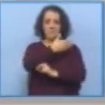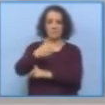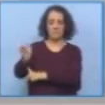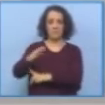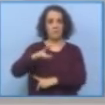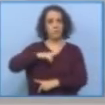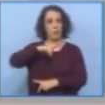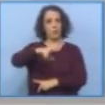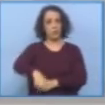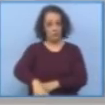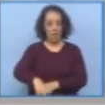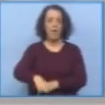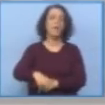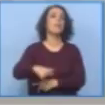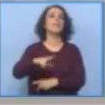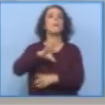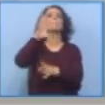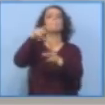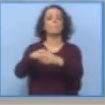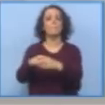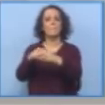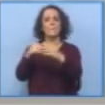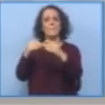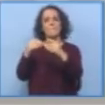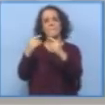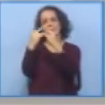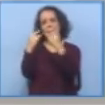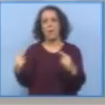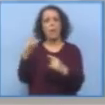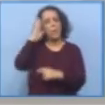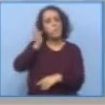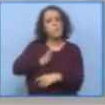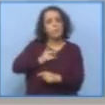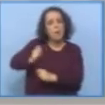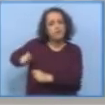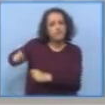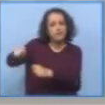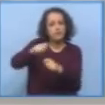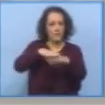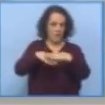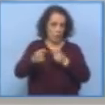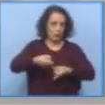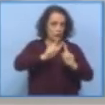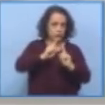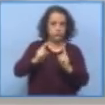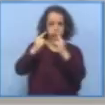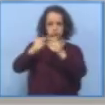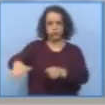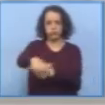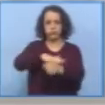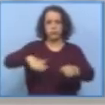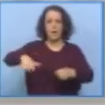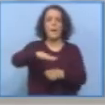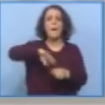interessante. Ficámos num acampamento feito pelos militares e, de facto, foi no Monte Gozo, Monte da